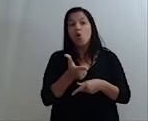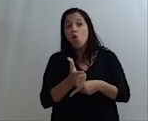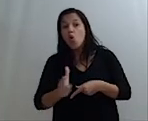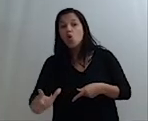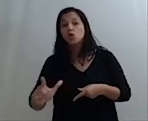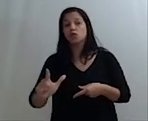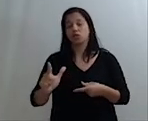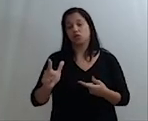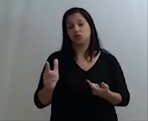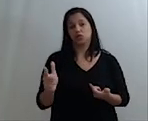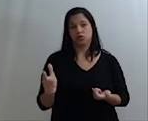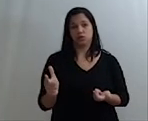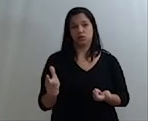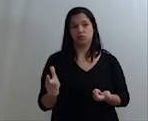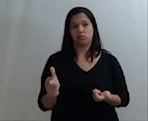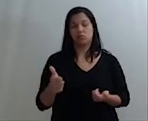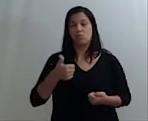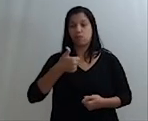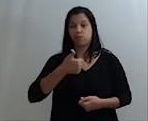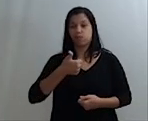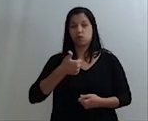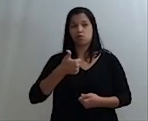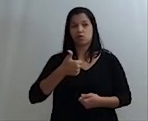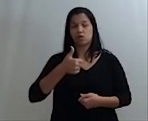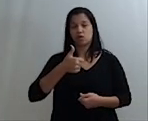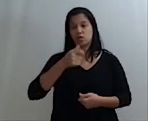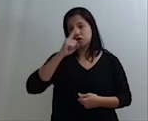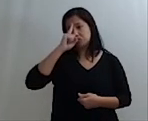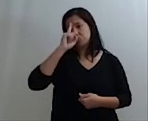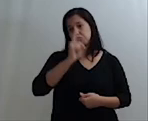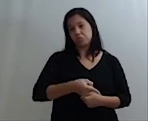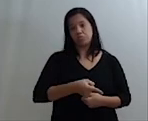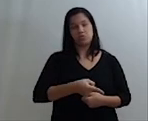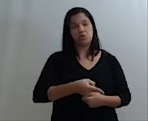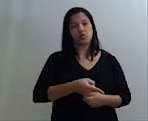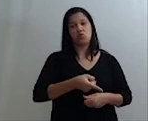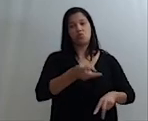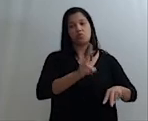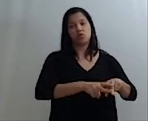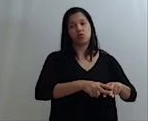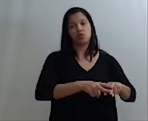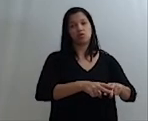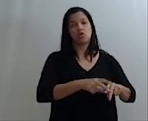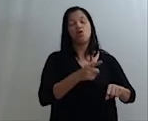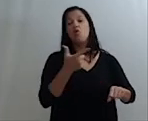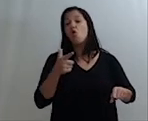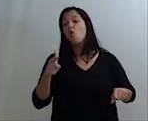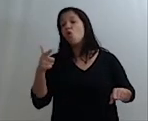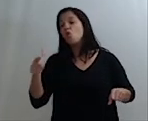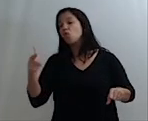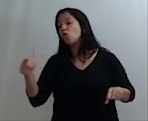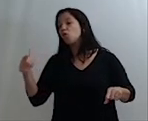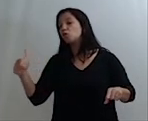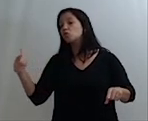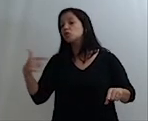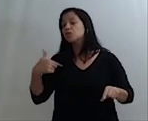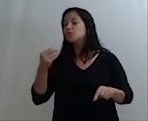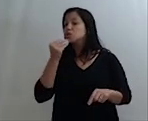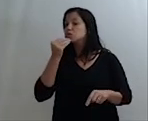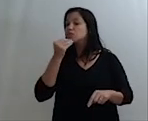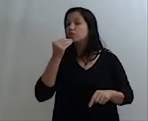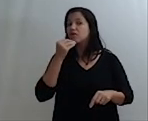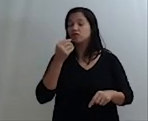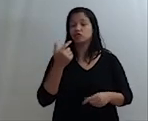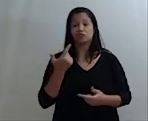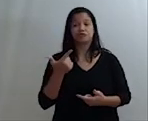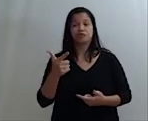prisão primeiramente decretou a prisão para posteriormente afastar a possibilidade de eh